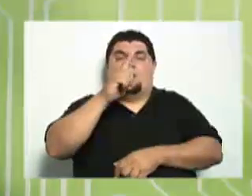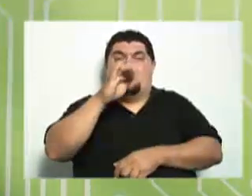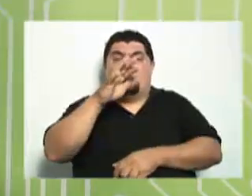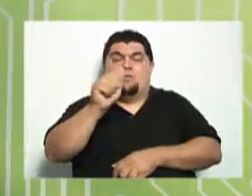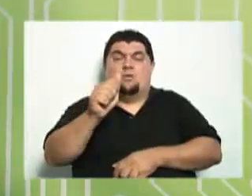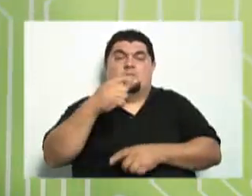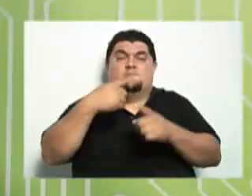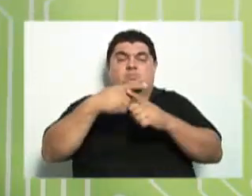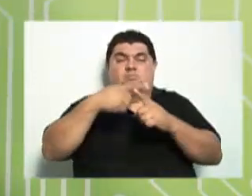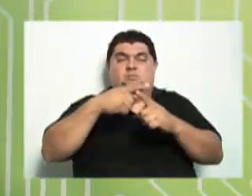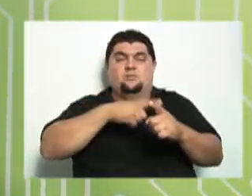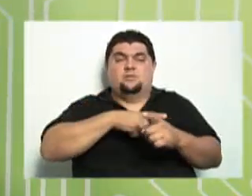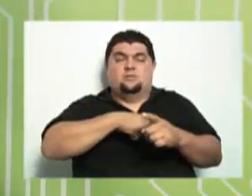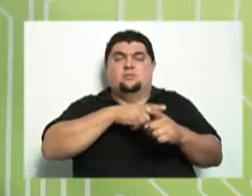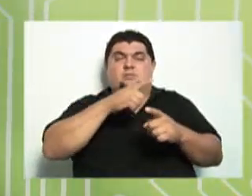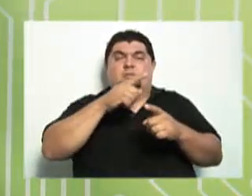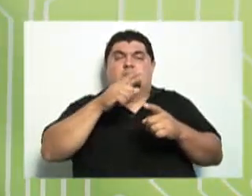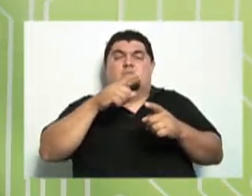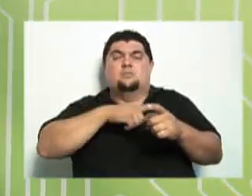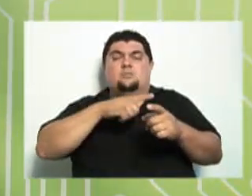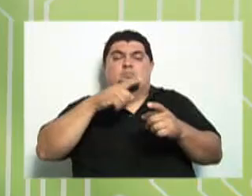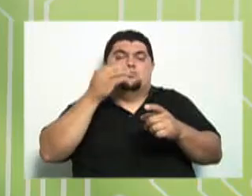o ambiente natural que está ao nosso redor.